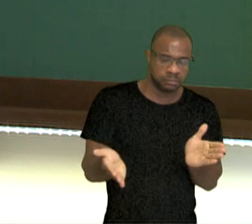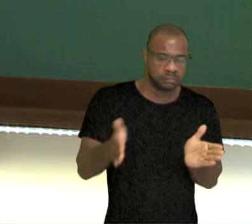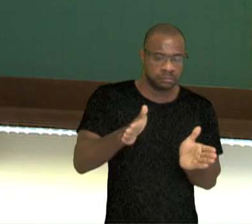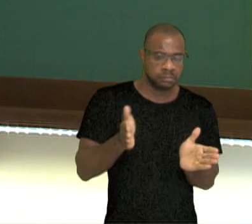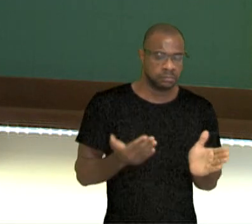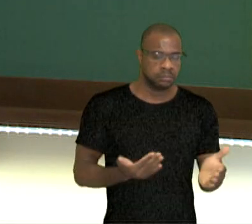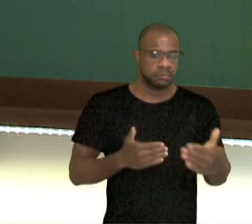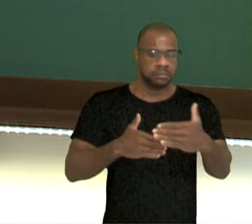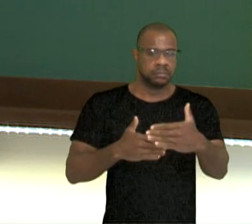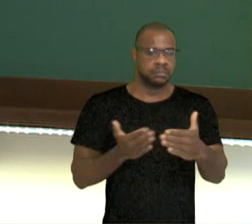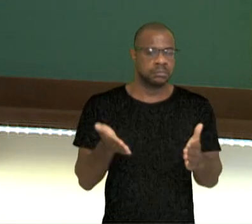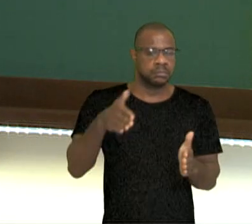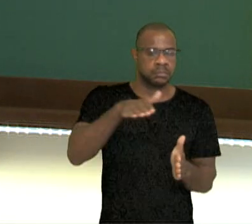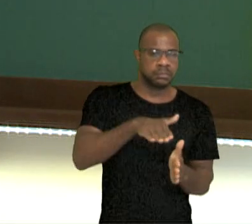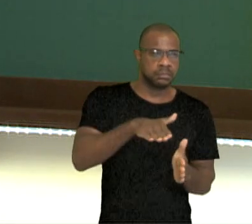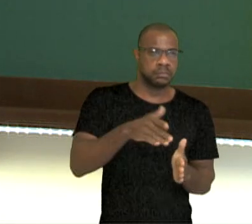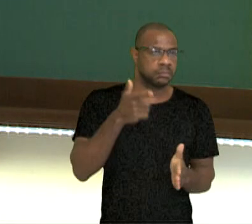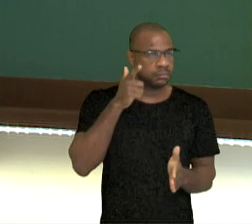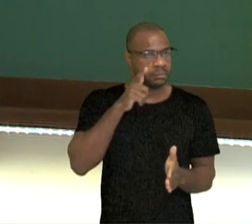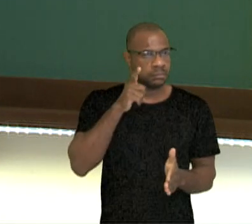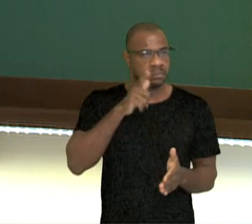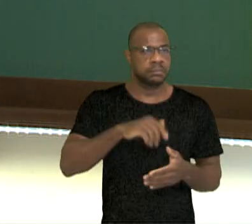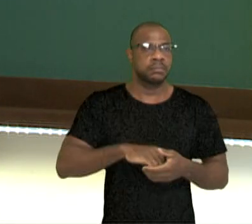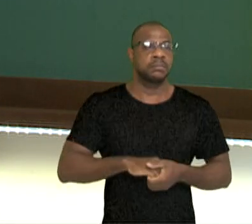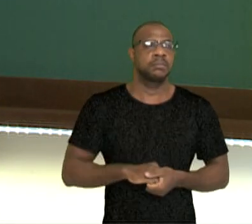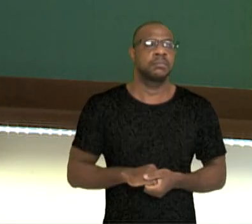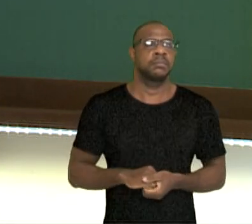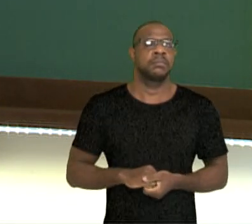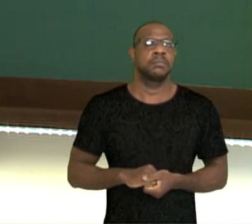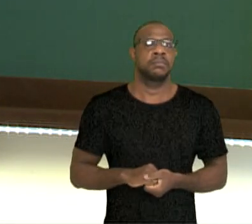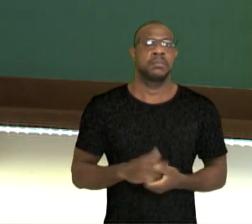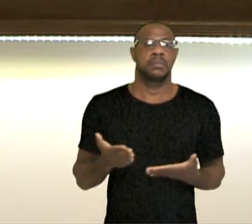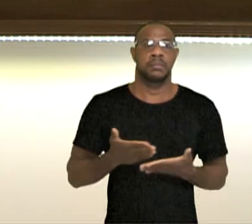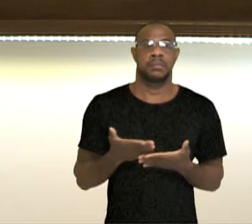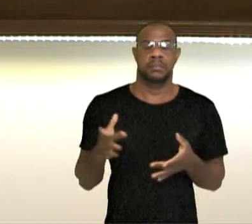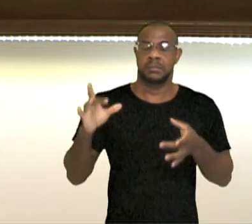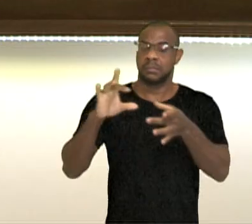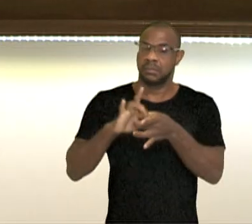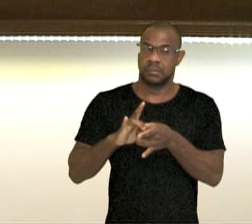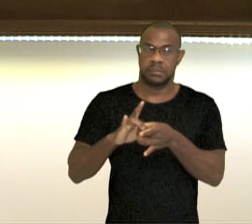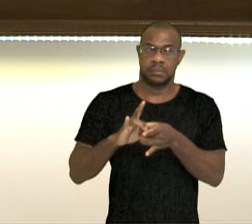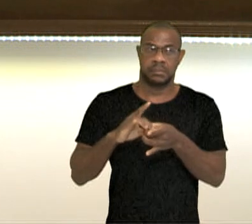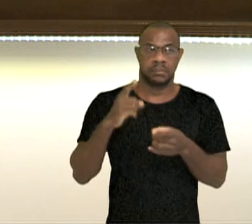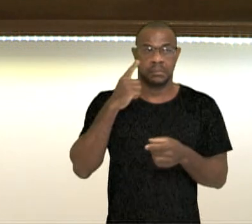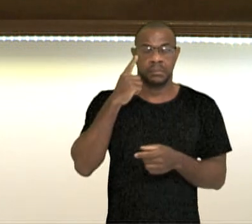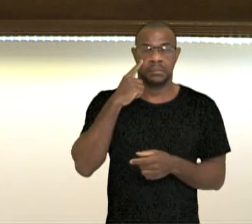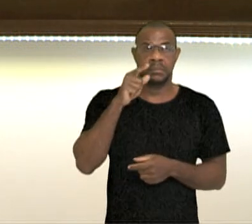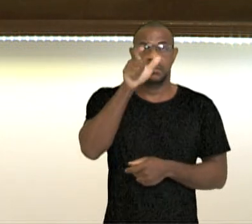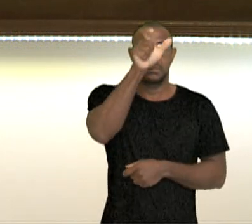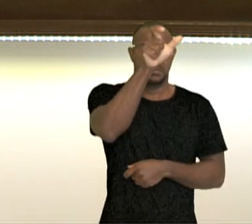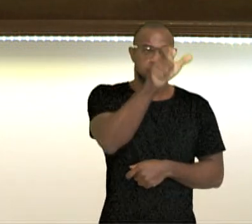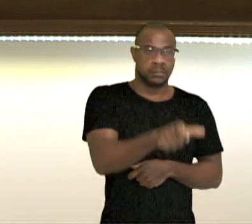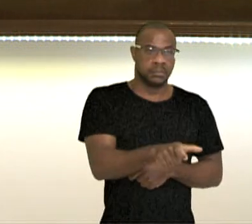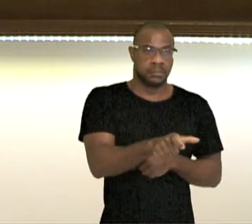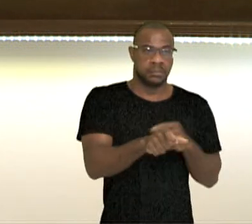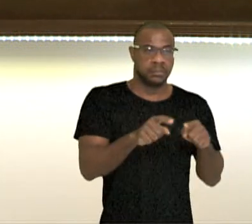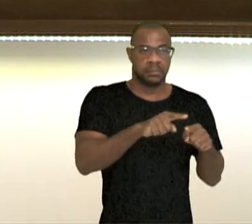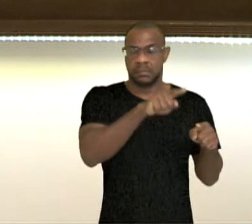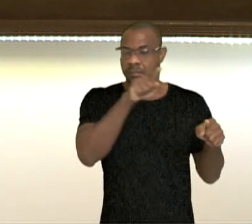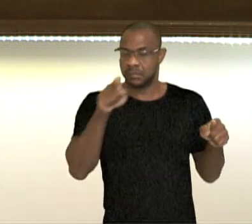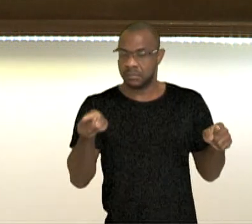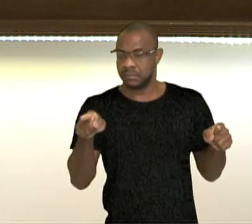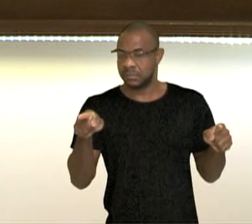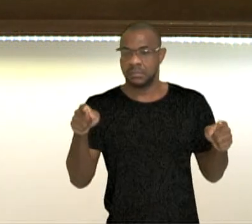bom? Então, vamos continuar? Associe cada poliedro à sua planificação, ou